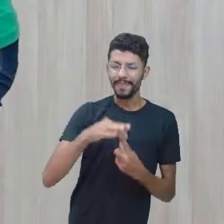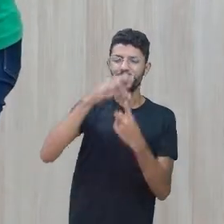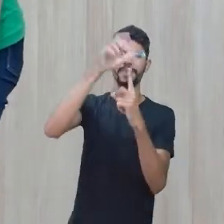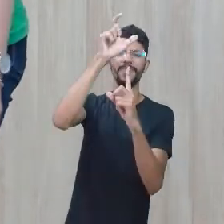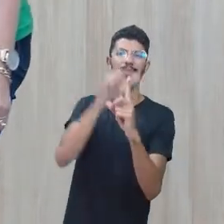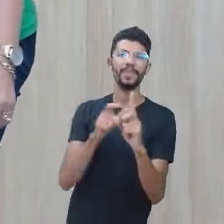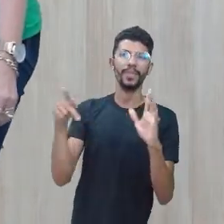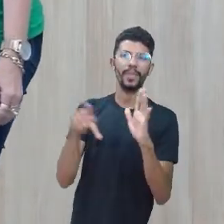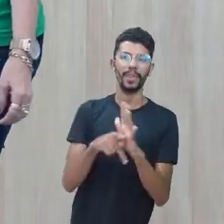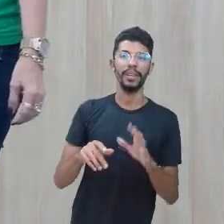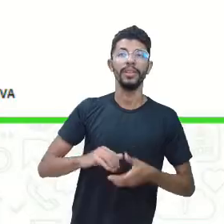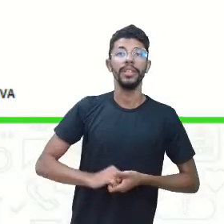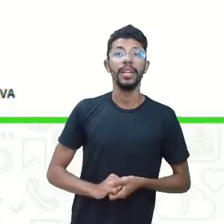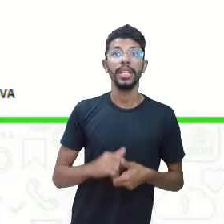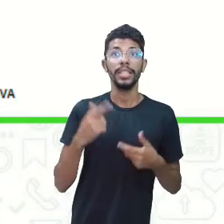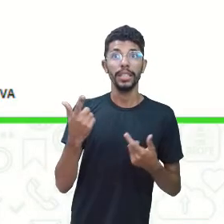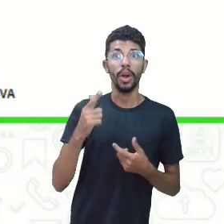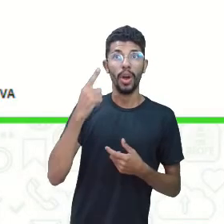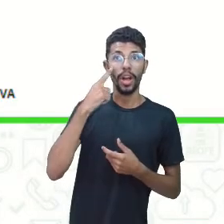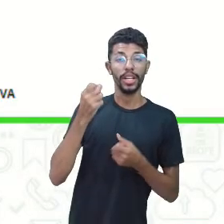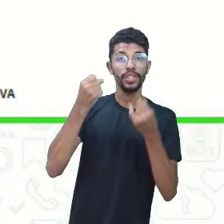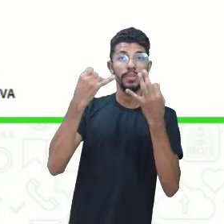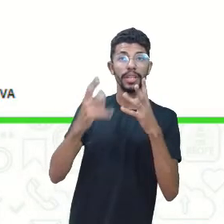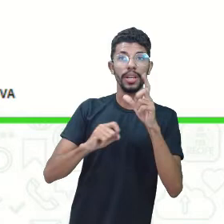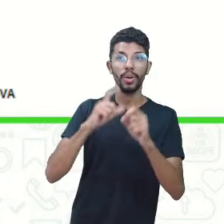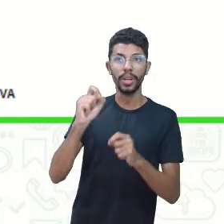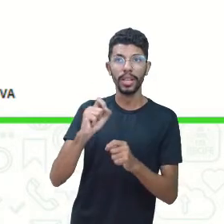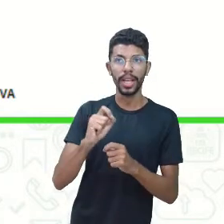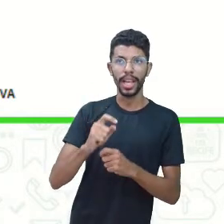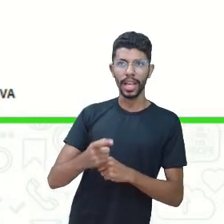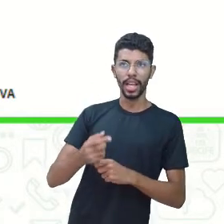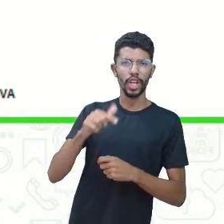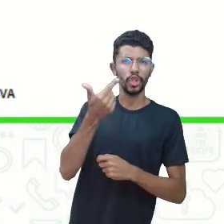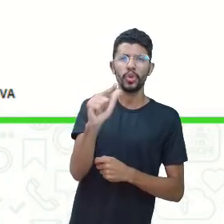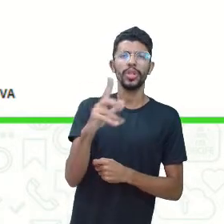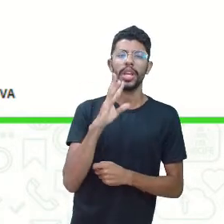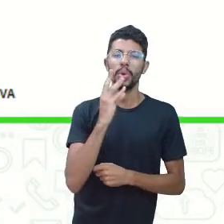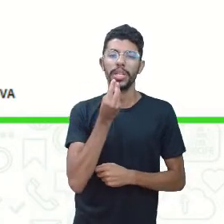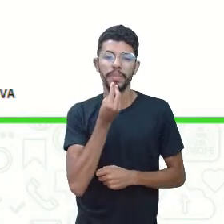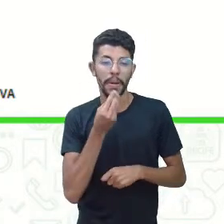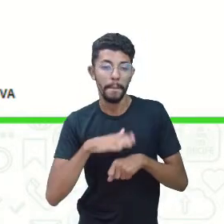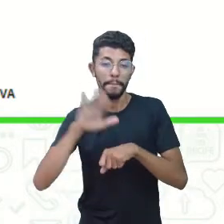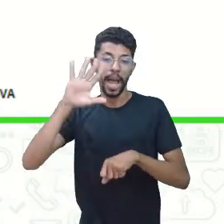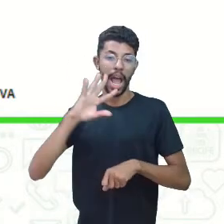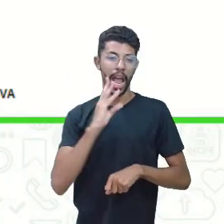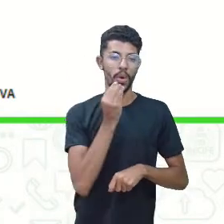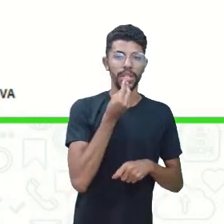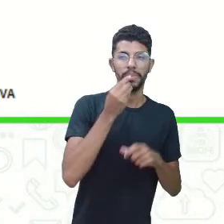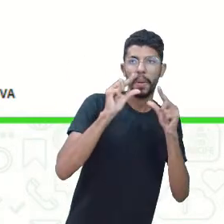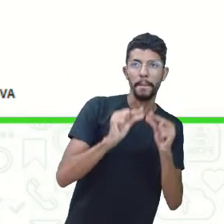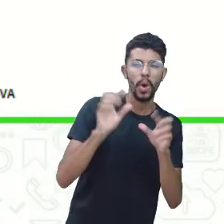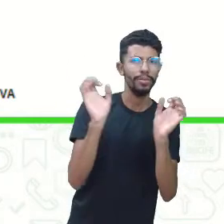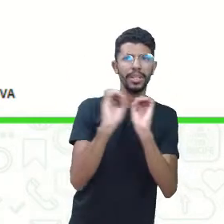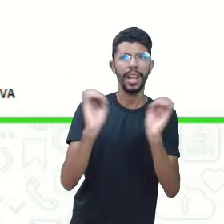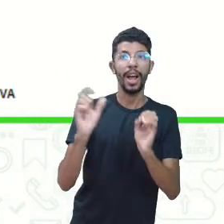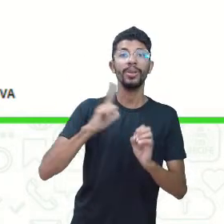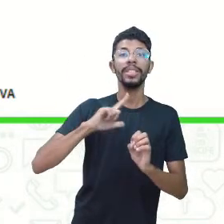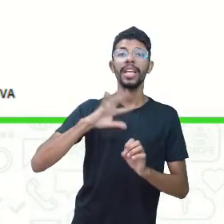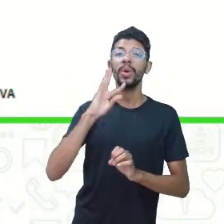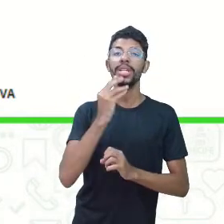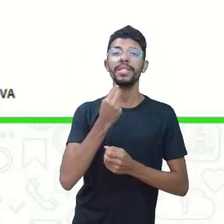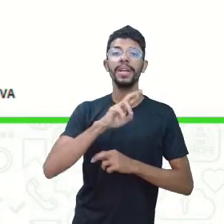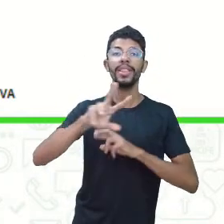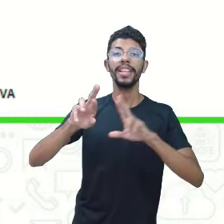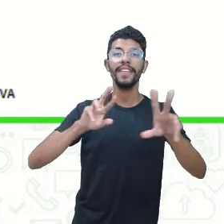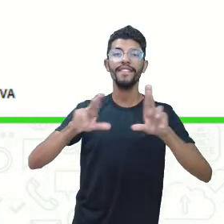diz que não há saber mais, nem saber menos, há saberes diferentes.